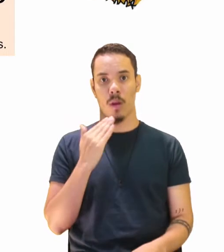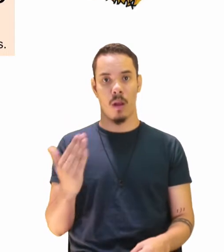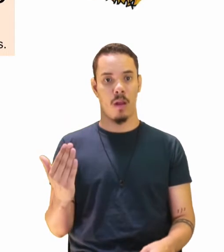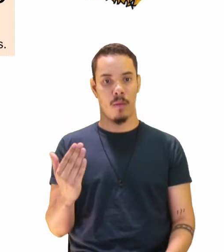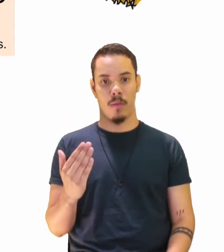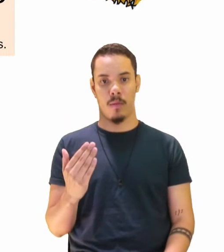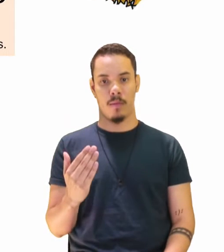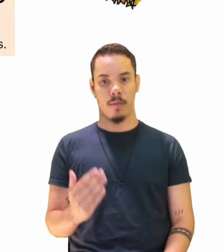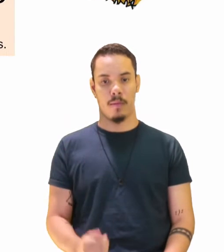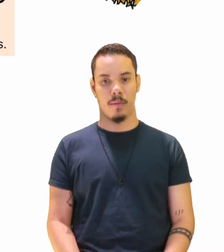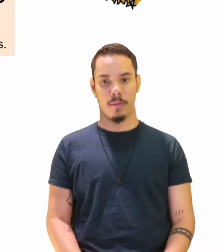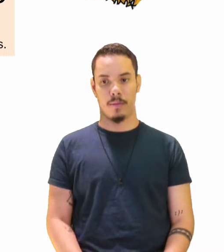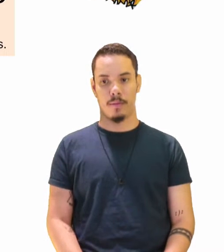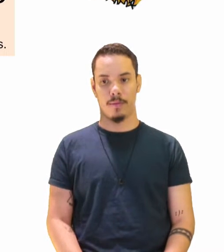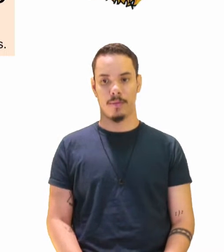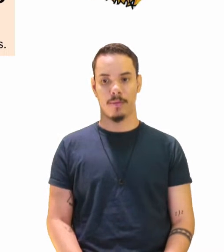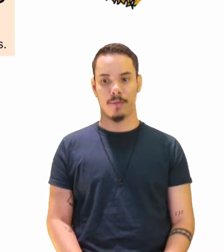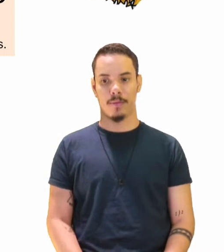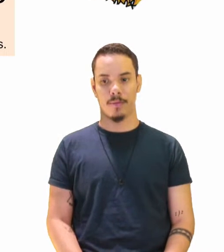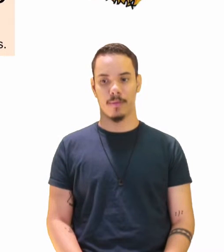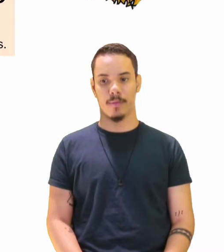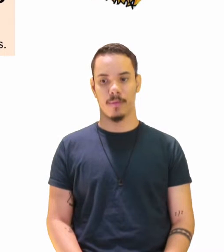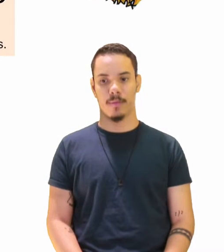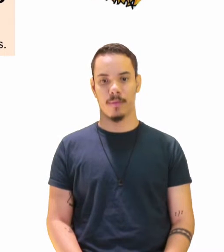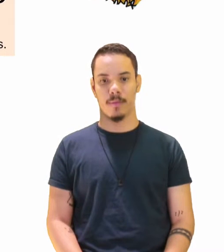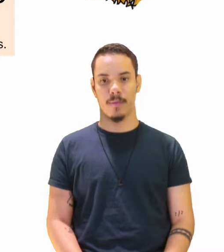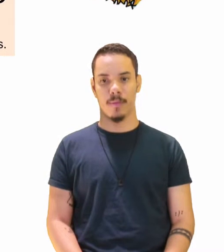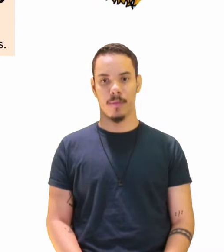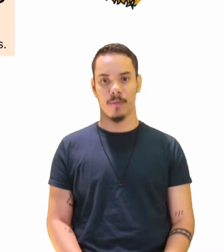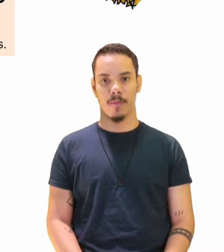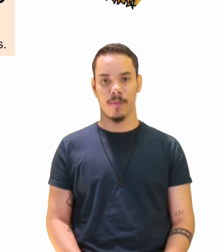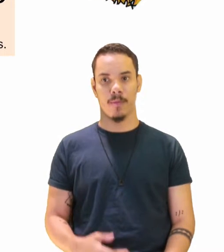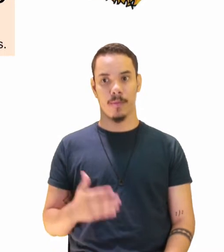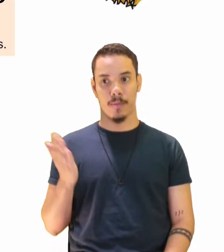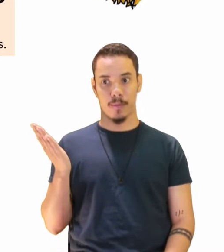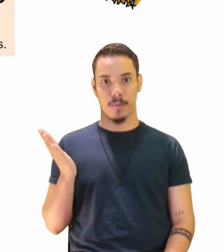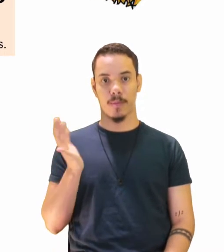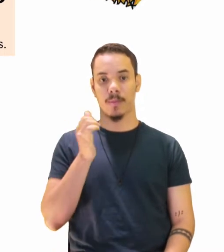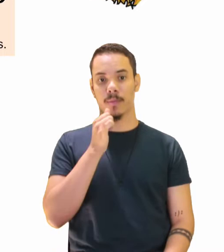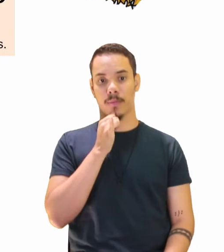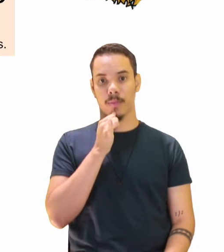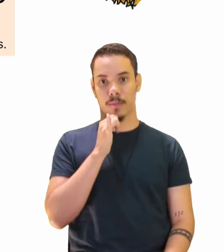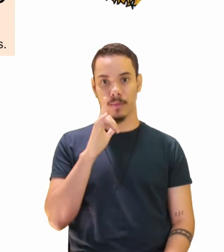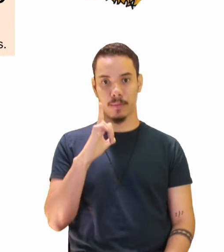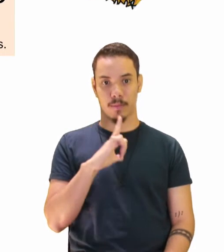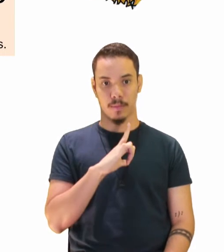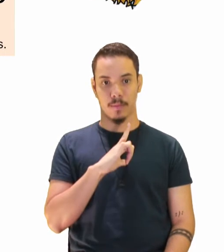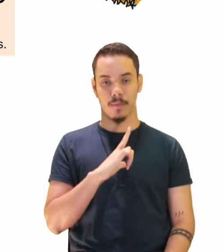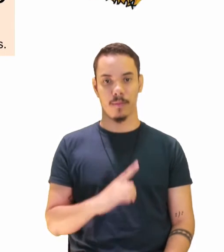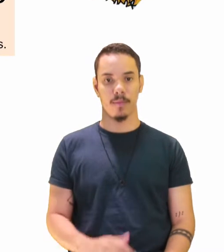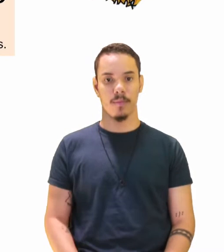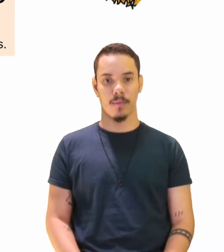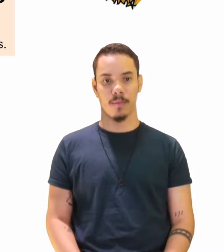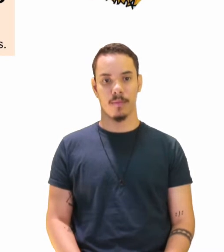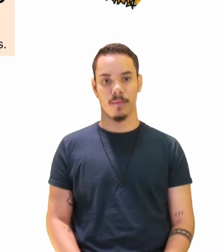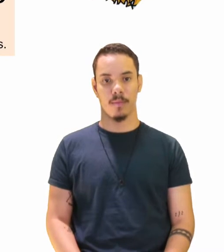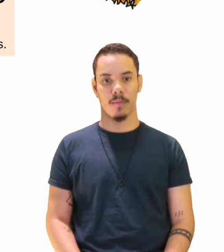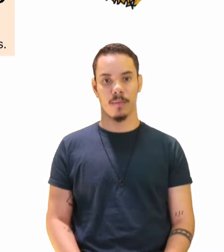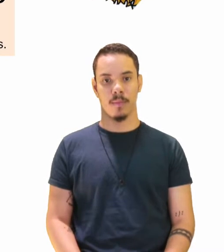Ó, então, neste exemplo, ó, aqui eu tenho tudo,